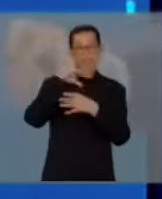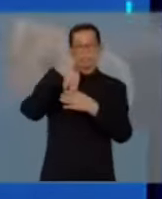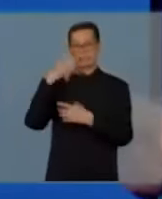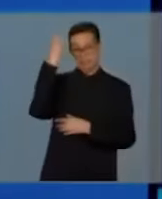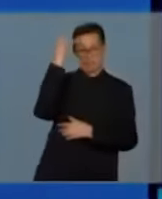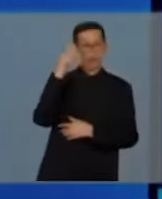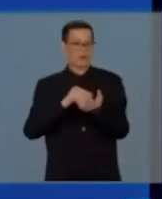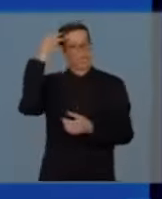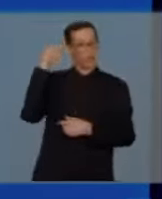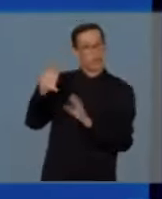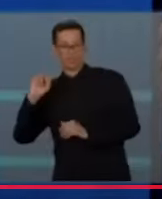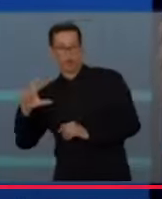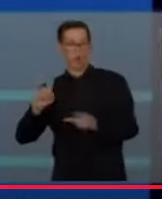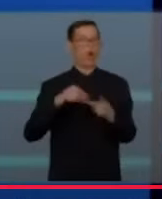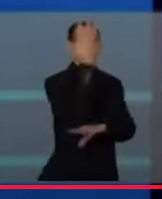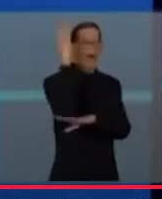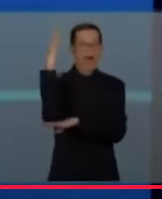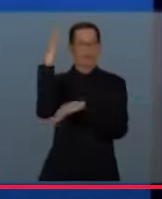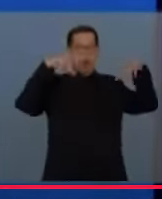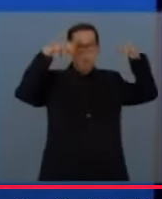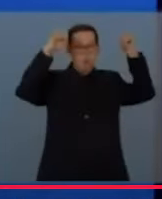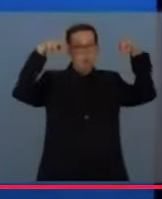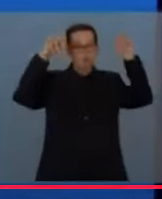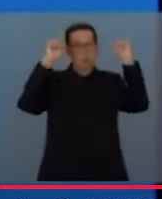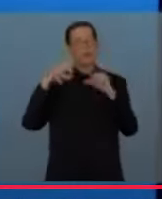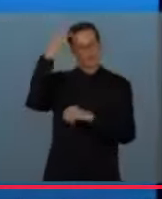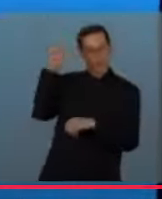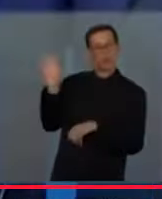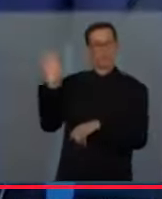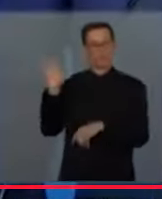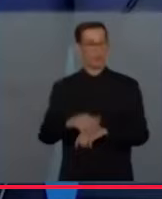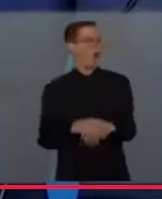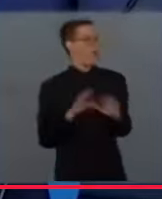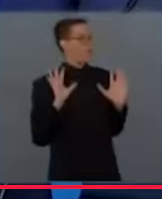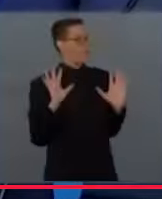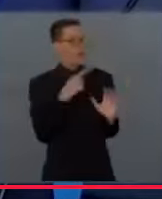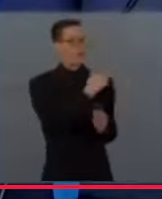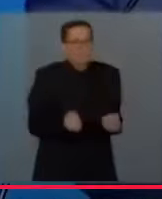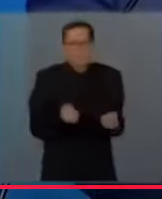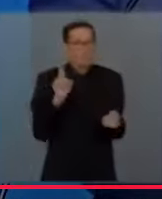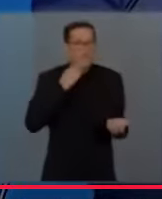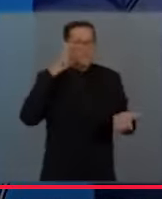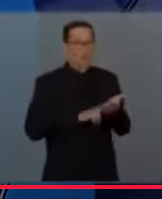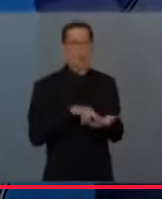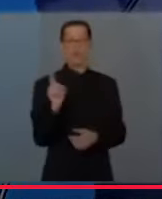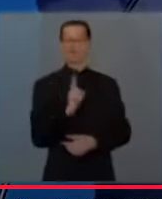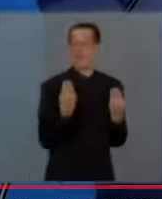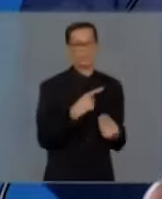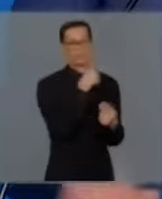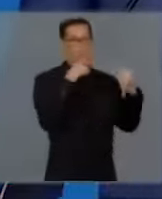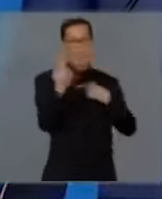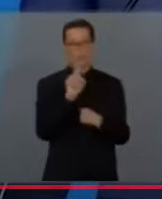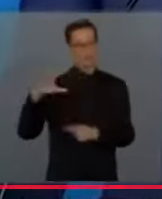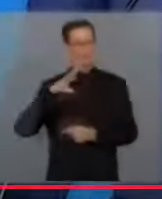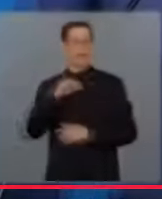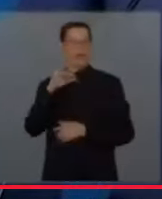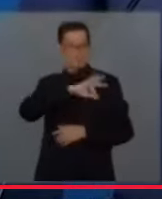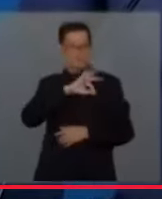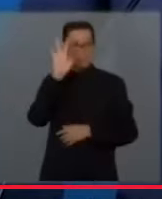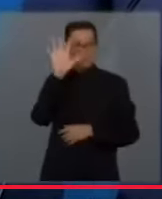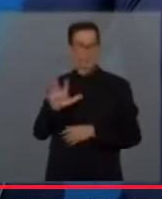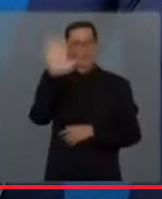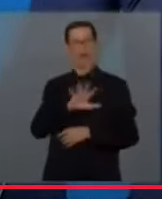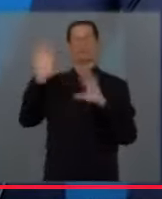não ter feito poda de árvore é do Lula que mais você vocês percebem Gente alguém que não consegue assumir responsabilidade não pode liderar a principal cidade da América Latina não tem condição que